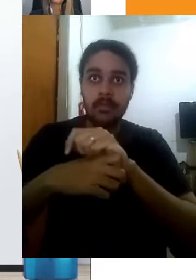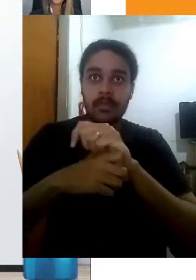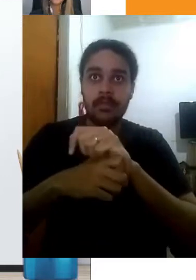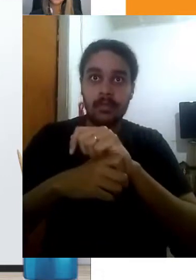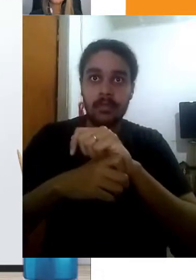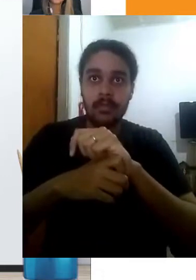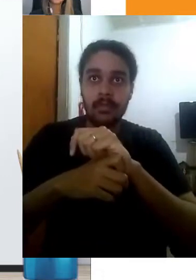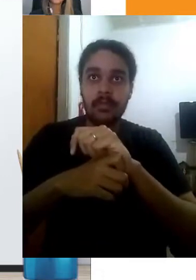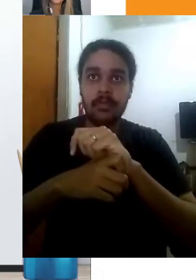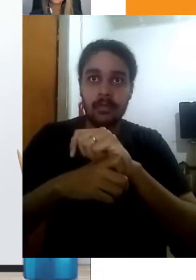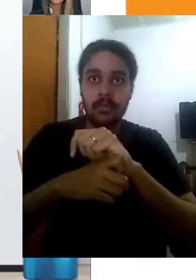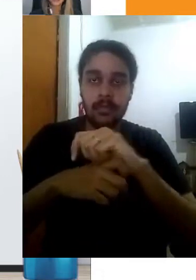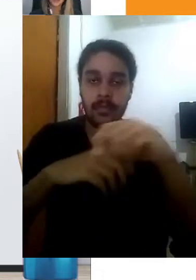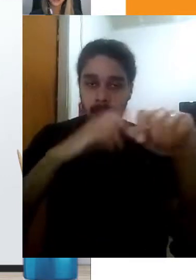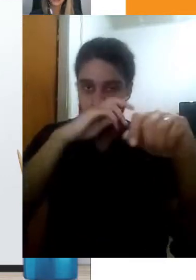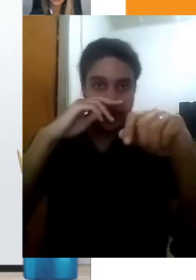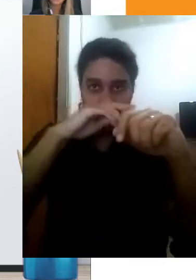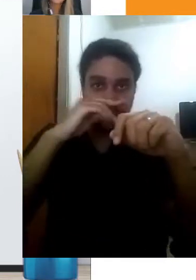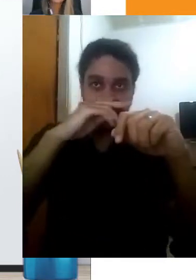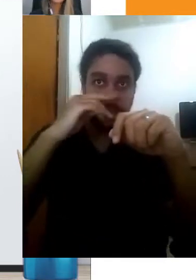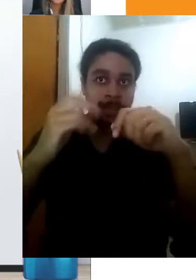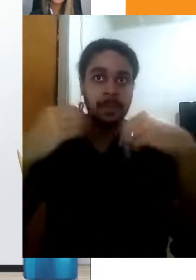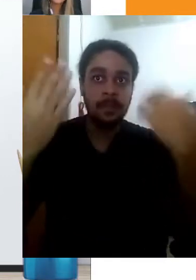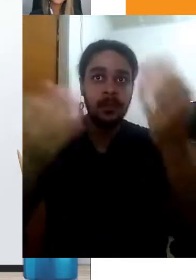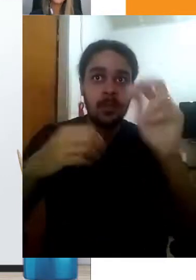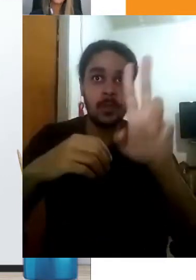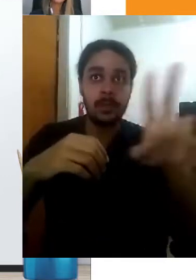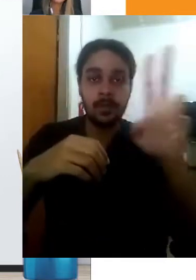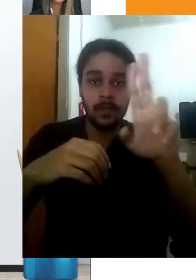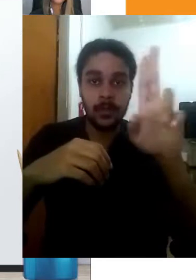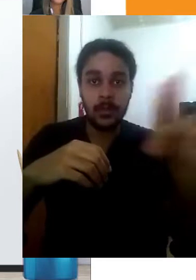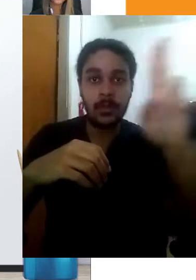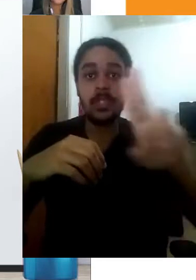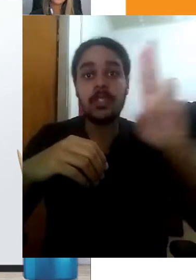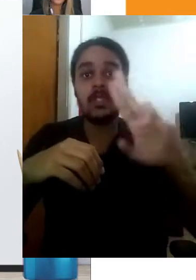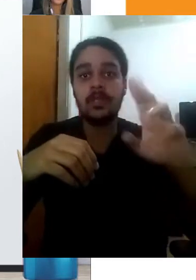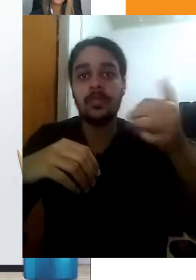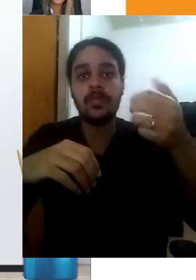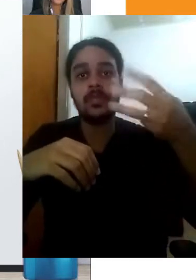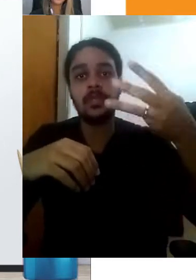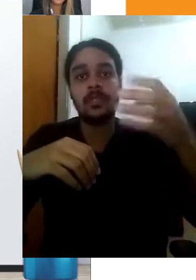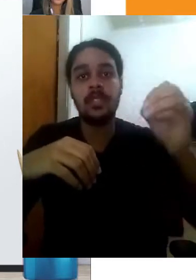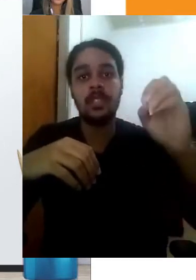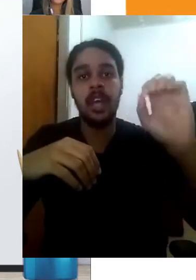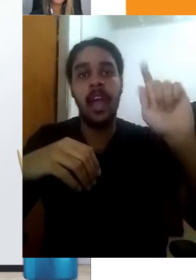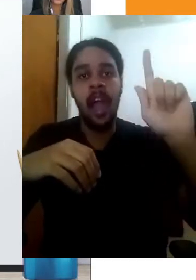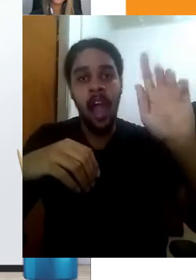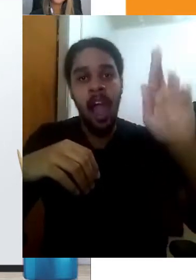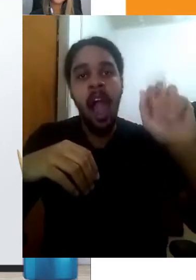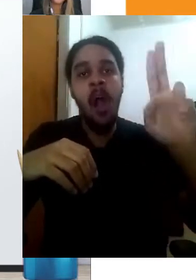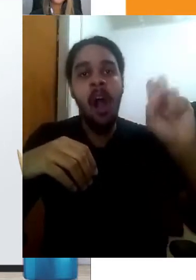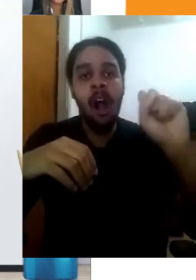o vetor P, que representa a força-peso. Então, utilizando esse ângulo aqui de 30